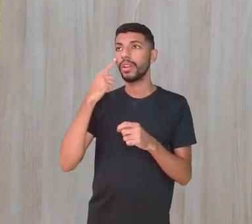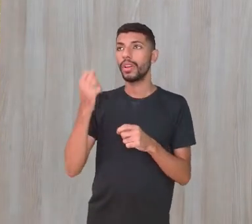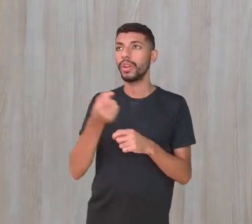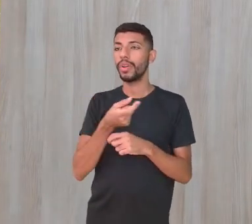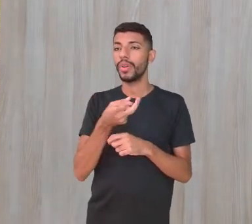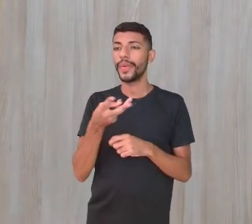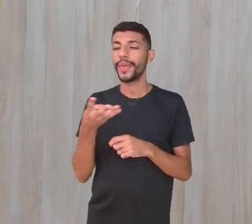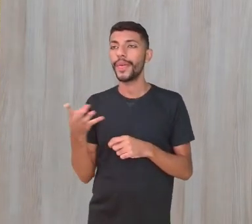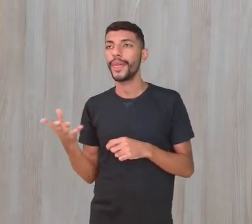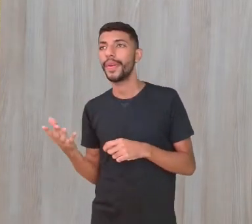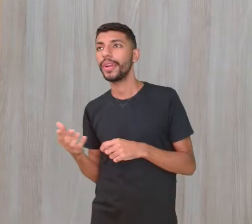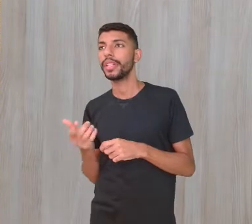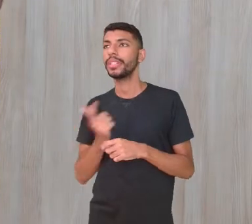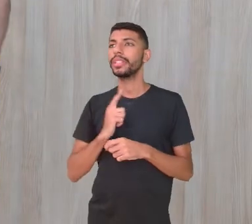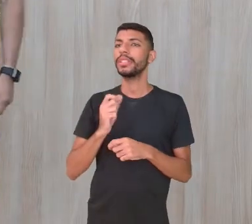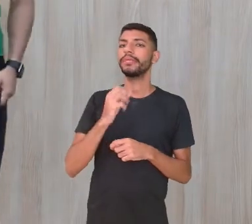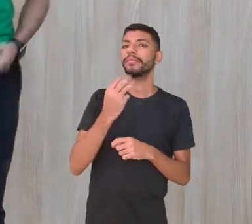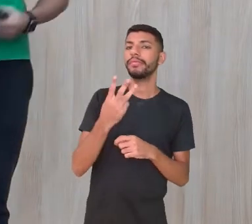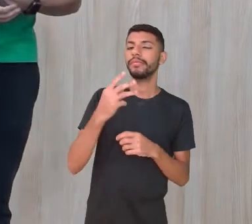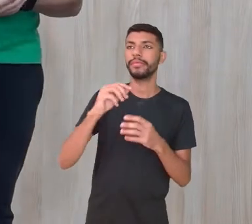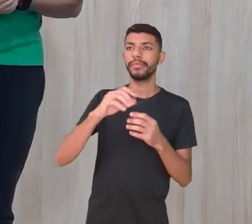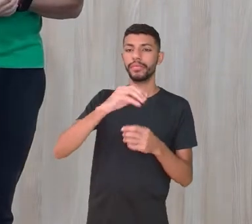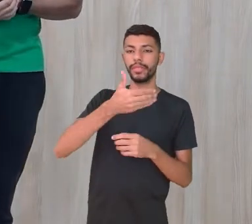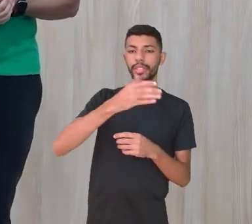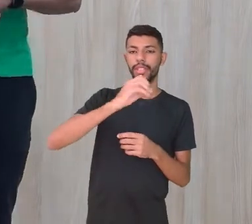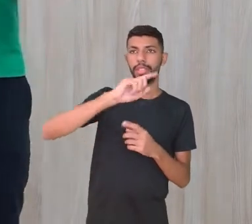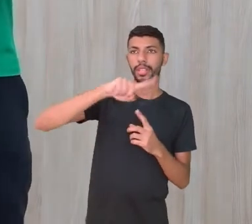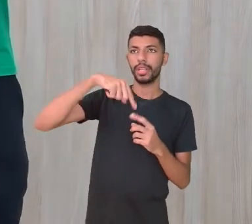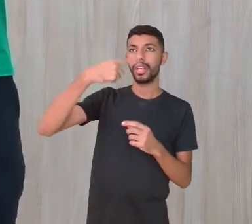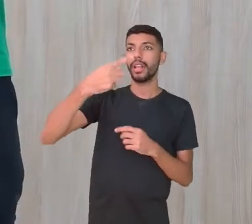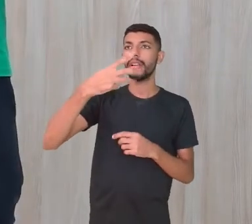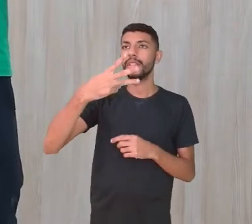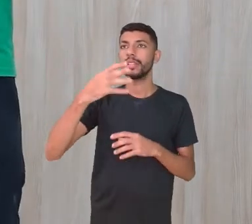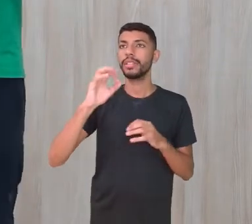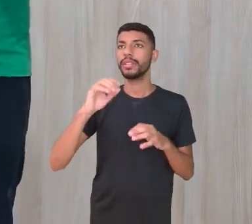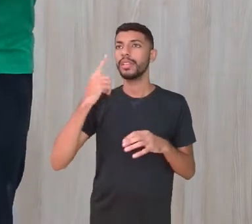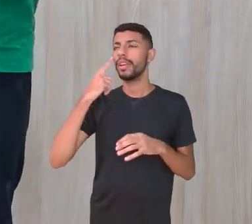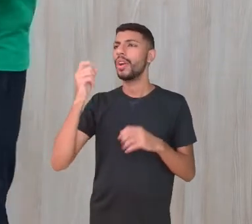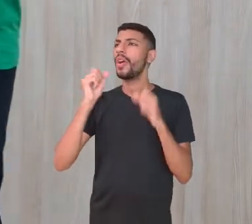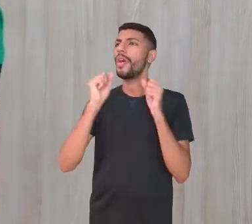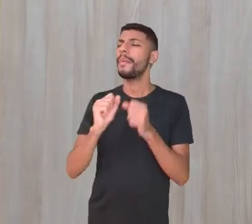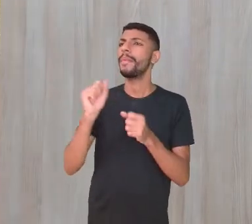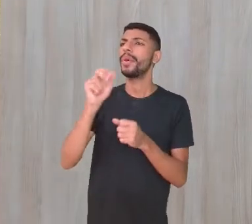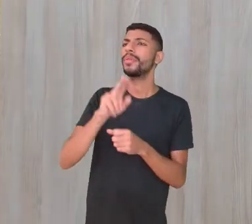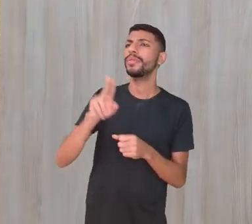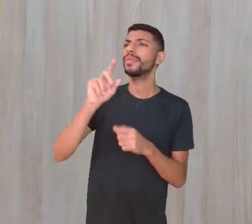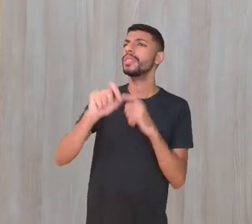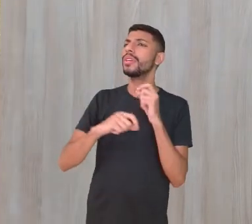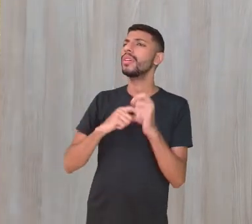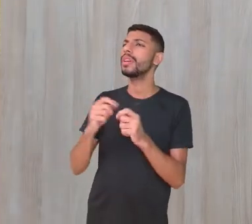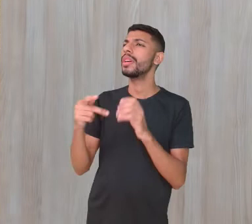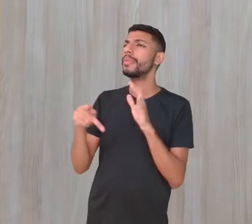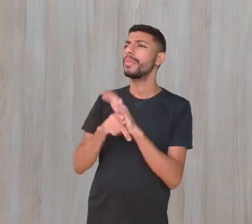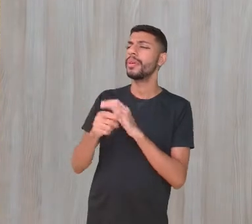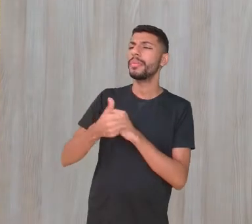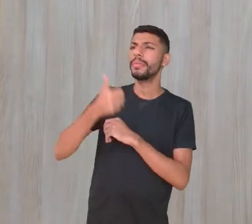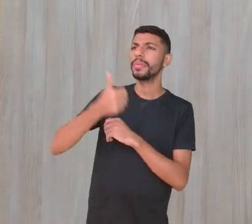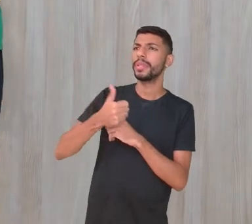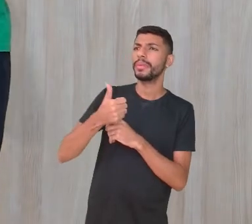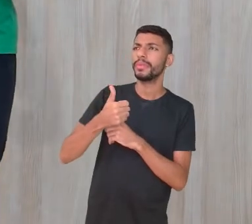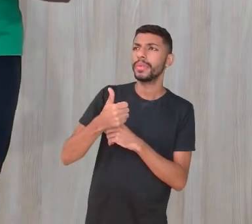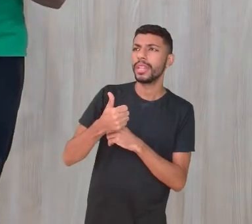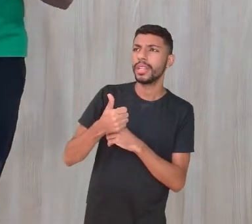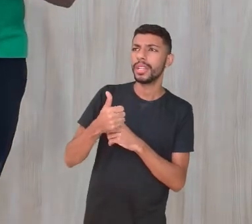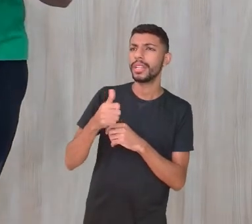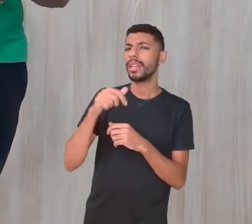quantos tem. Tem 3 números, 10 elevado à terceira. Pedro, eu posso aplicar aqui a primeira propriedade da potência